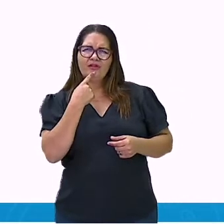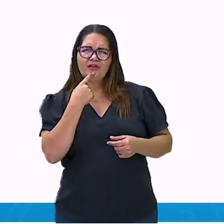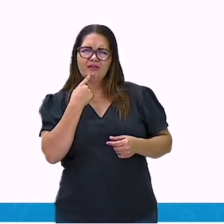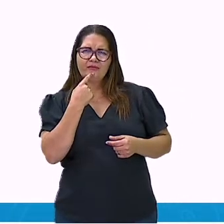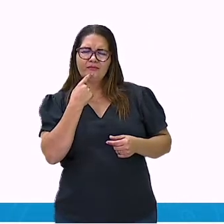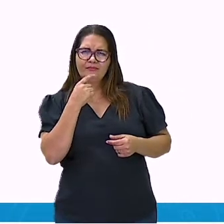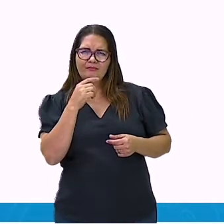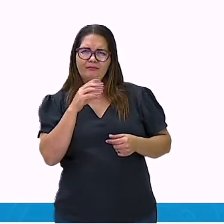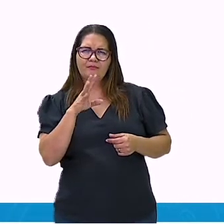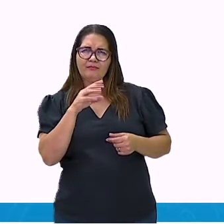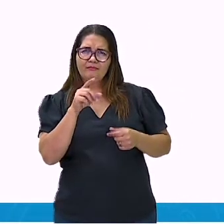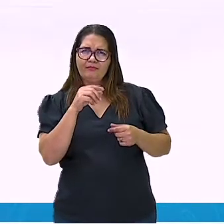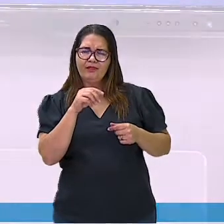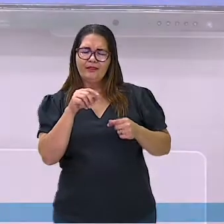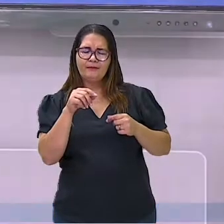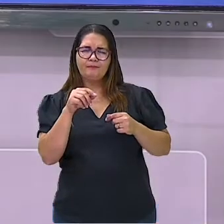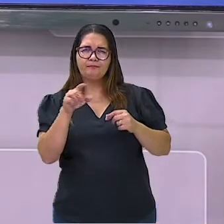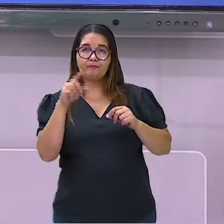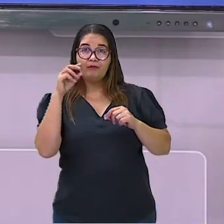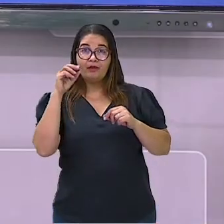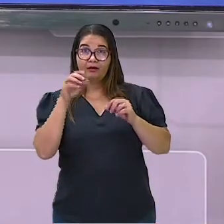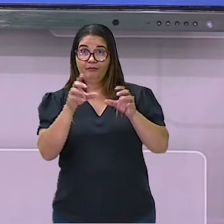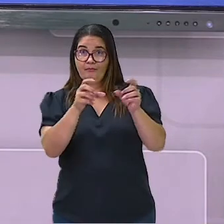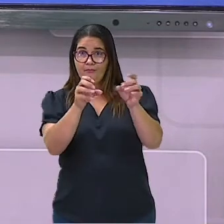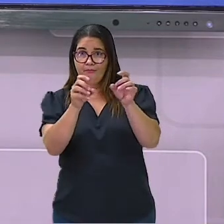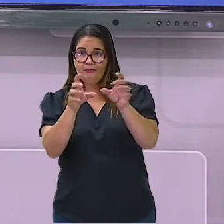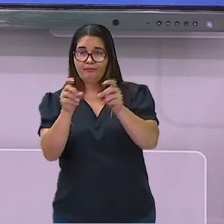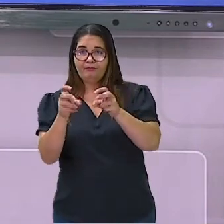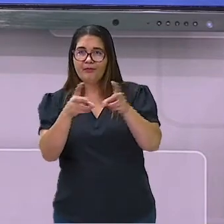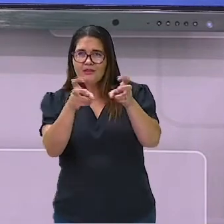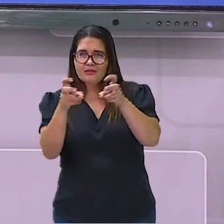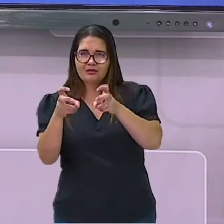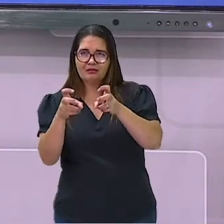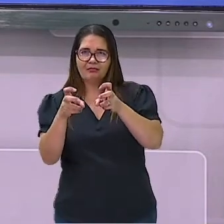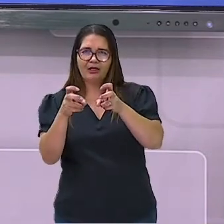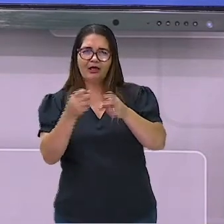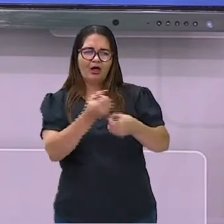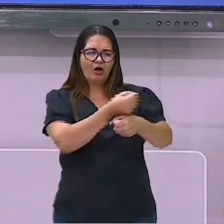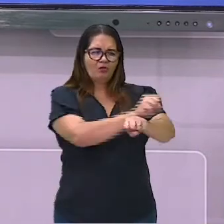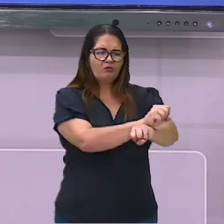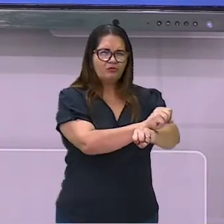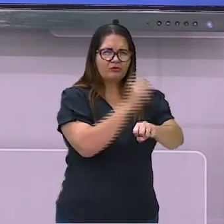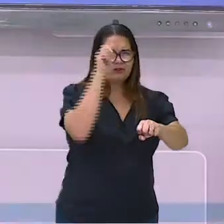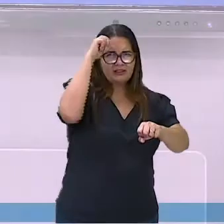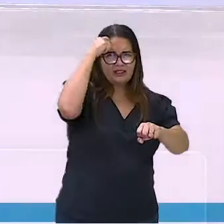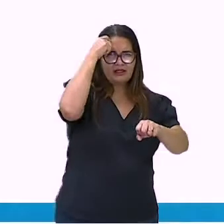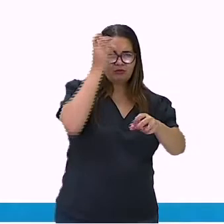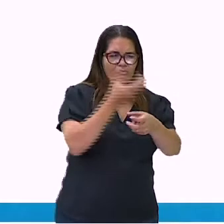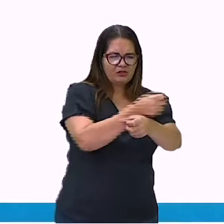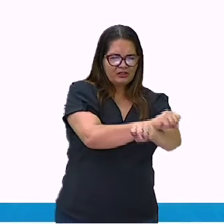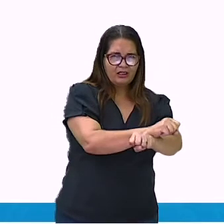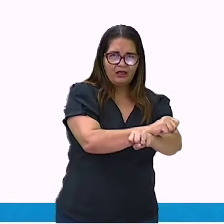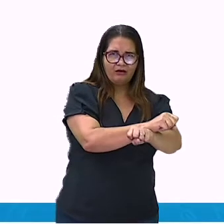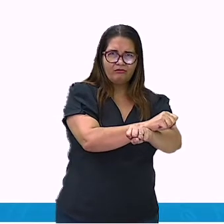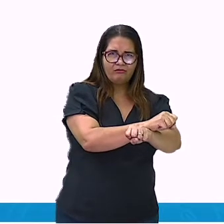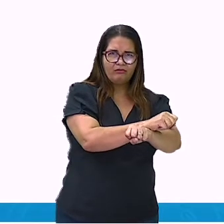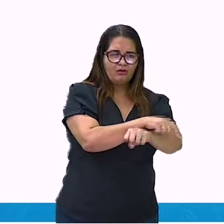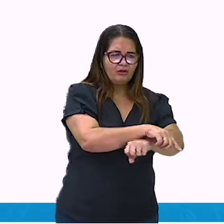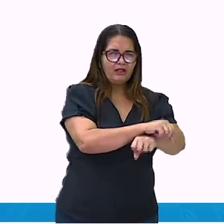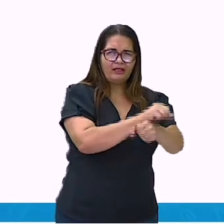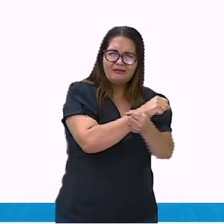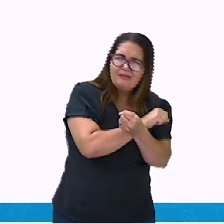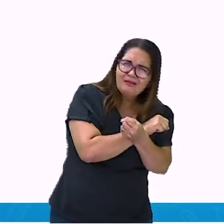batendo, açoitando um escravo, um africano escravizado.